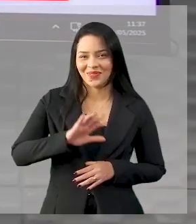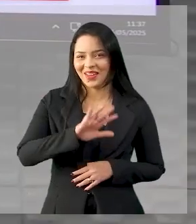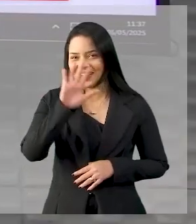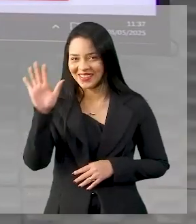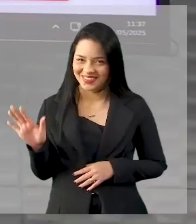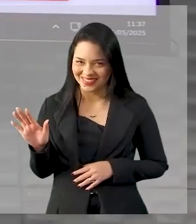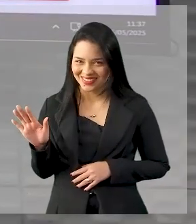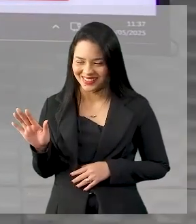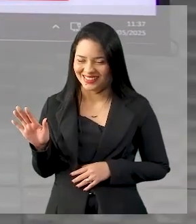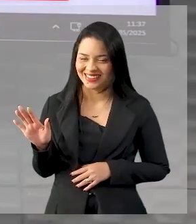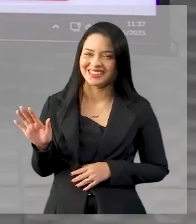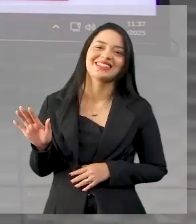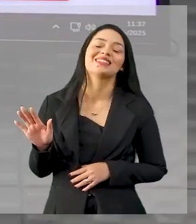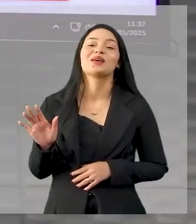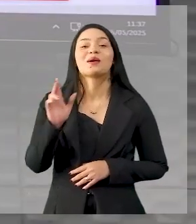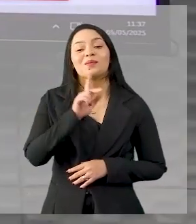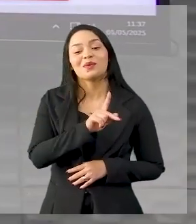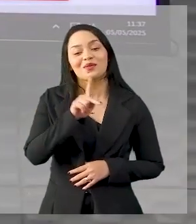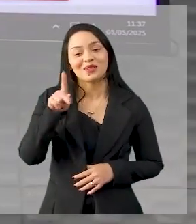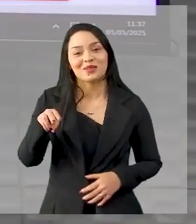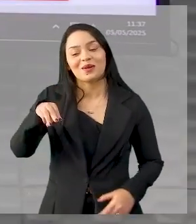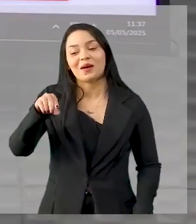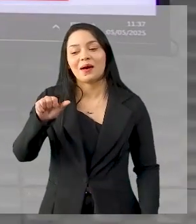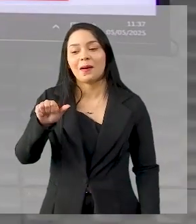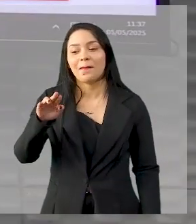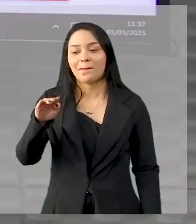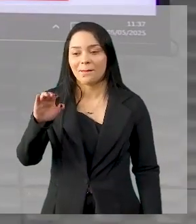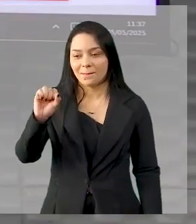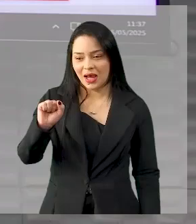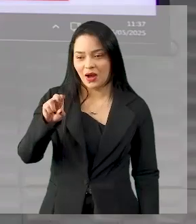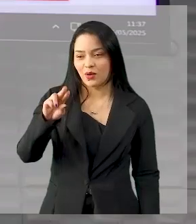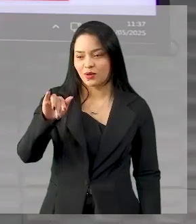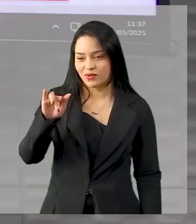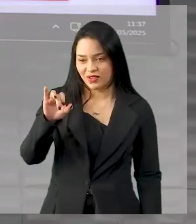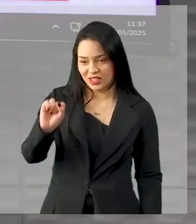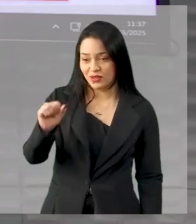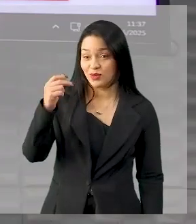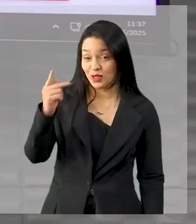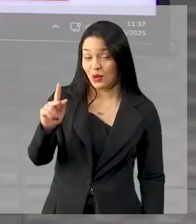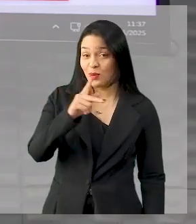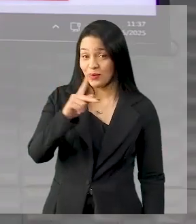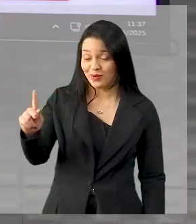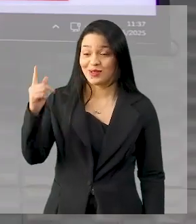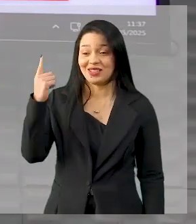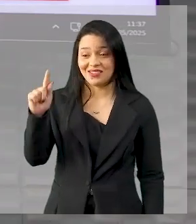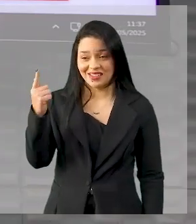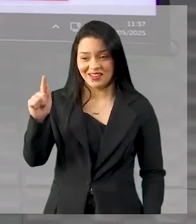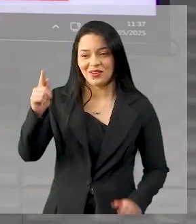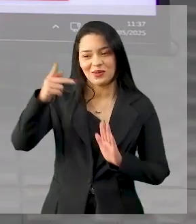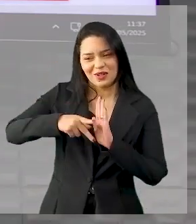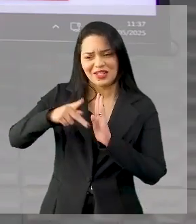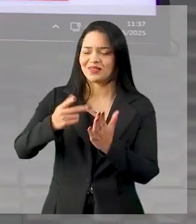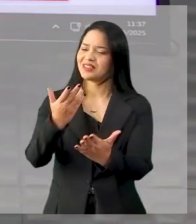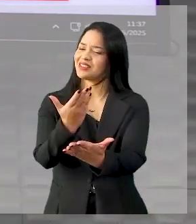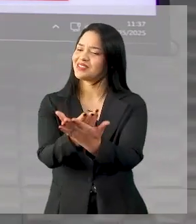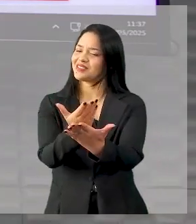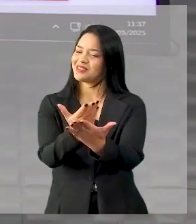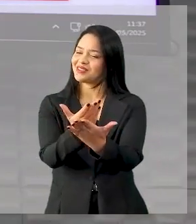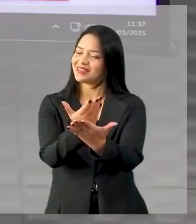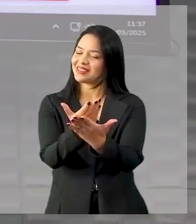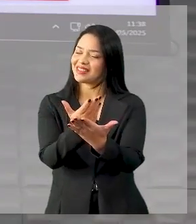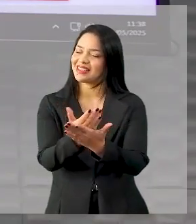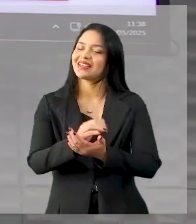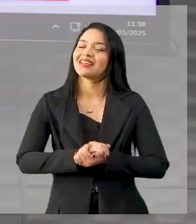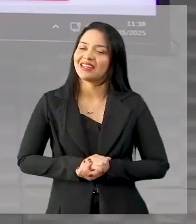Fala, querido estudante, professor Marcos Vinícius na área, teu professor de Geografia do nosso projeto Estuda Aí, um